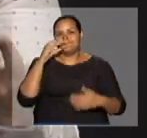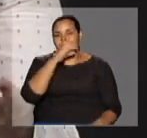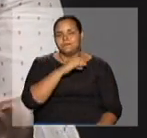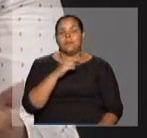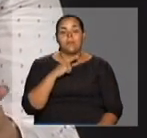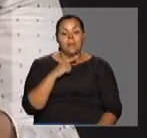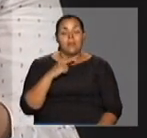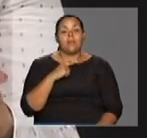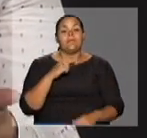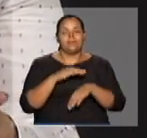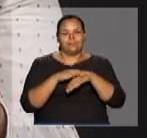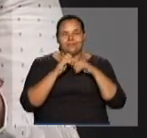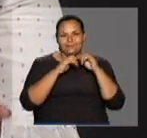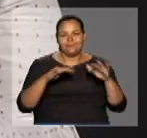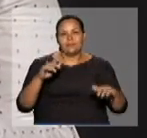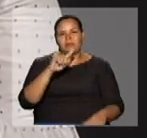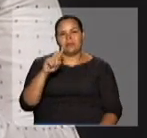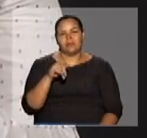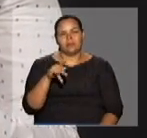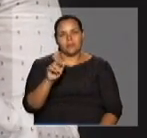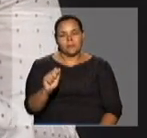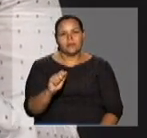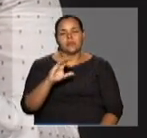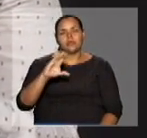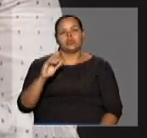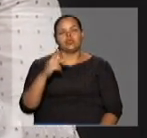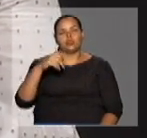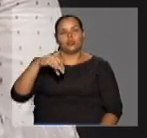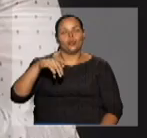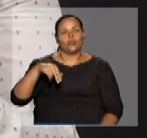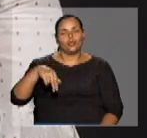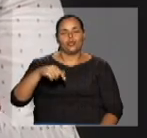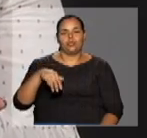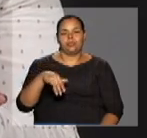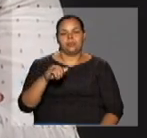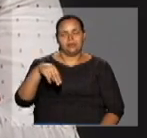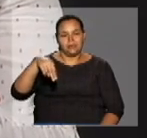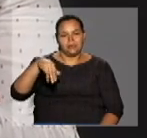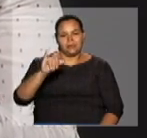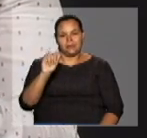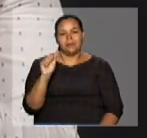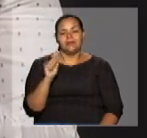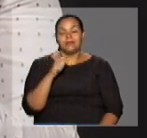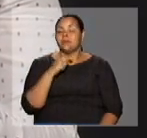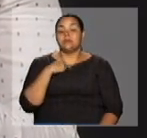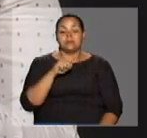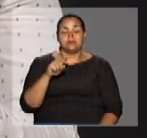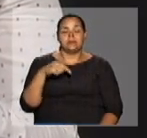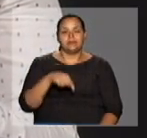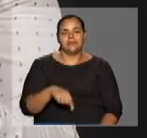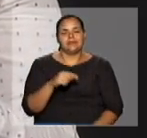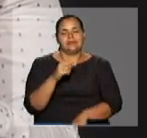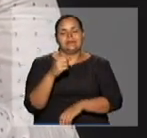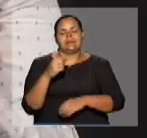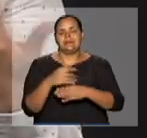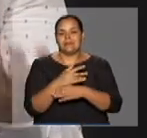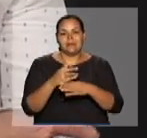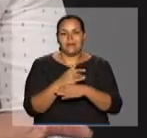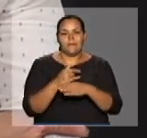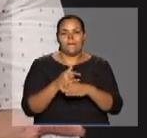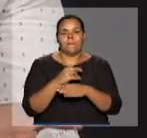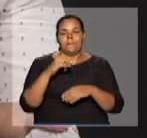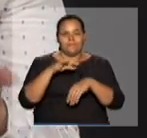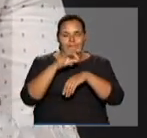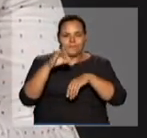gente teve esses surtos de zika, de chikungunya, porque o mosquito não está controlado na cidade. Então, se mais